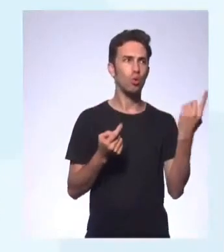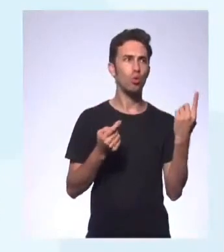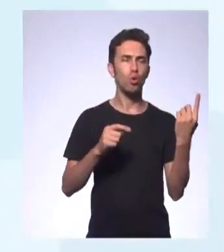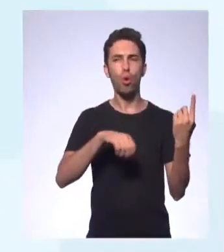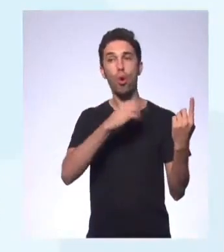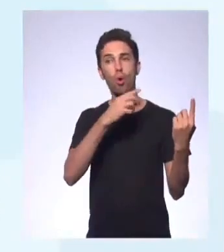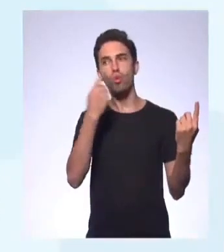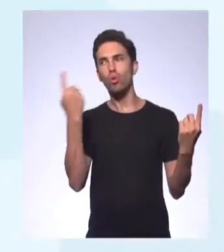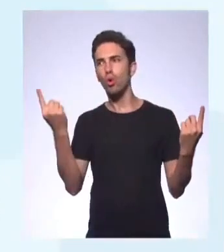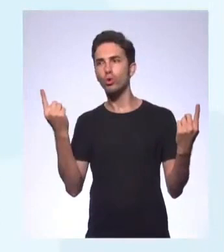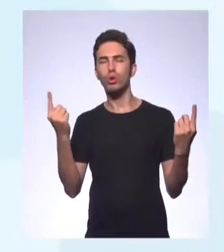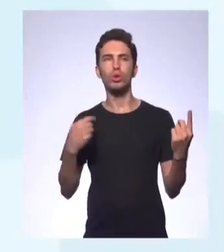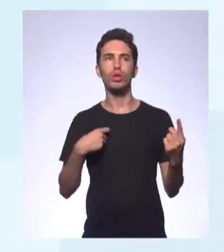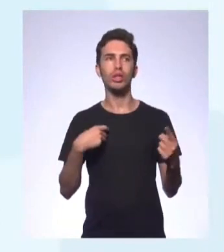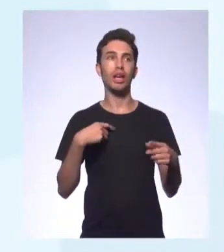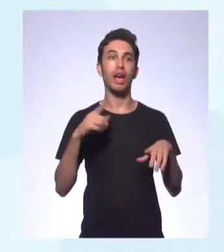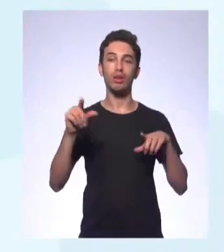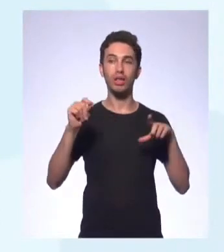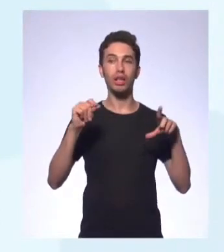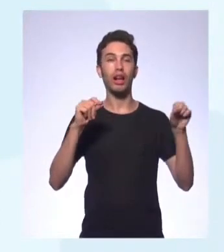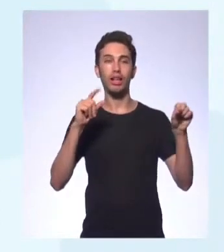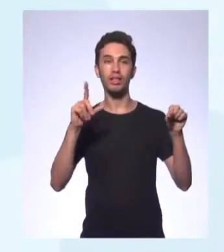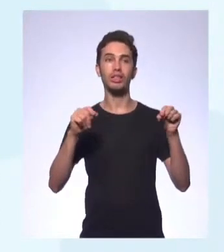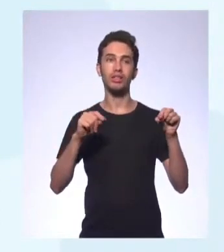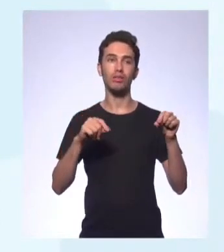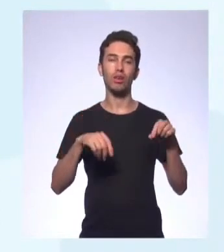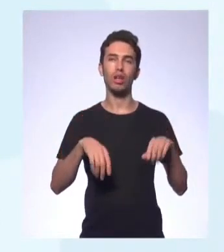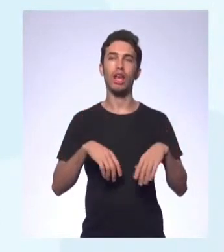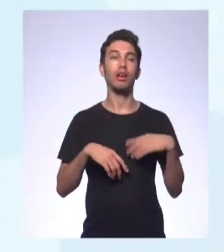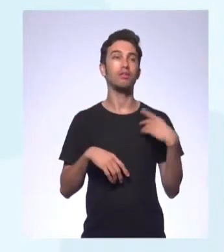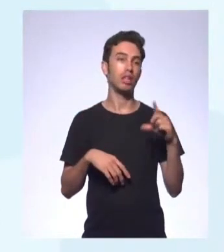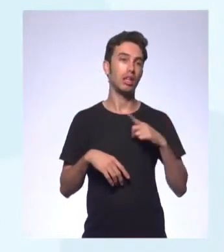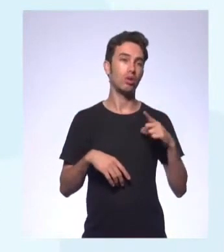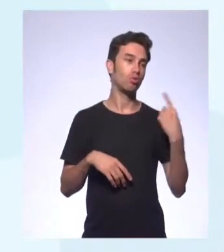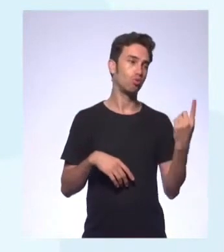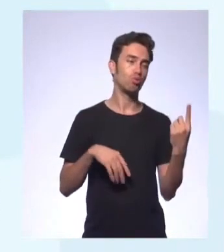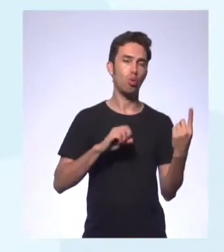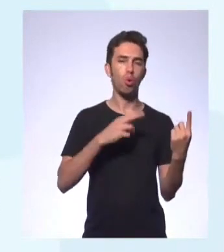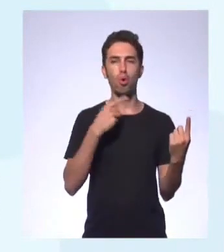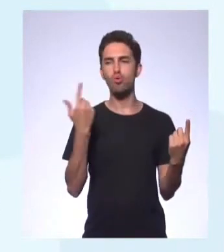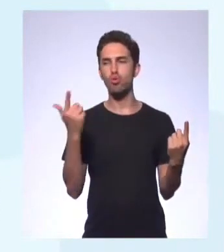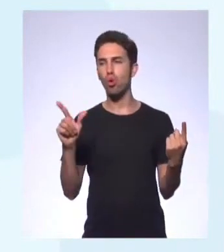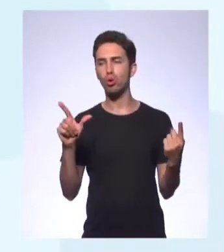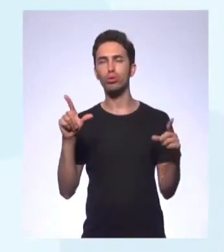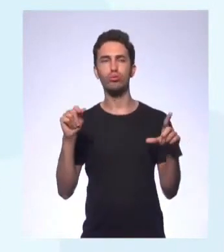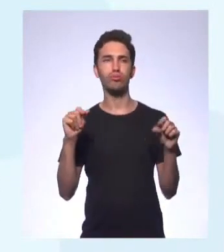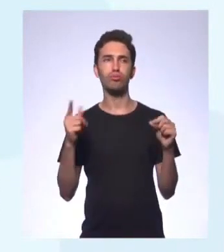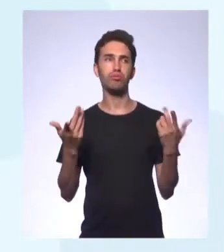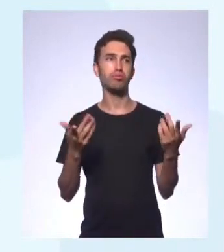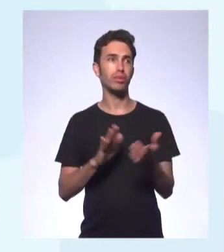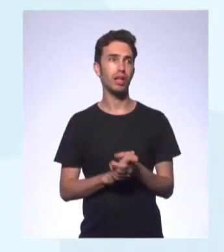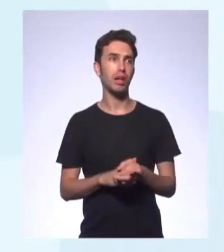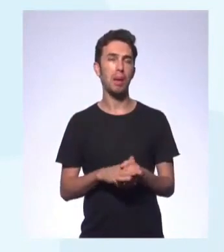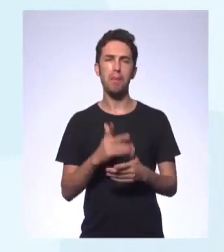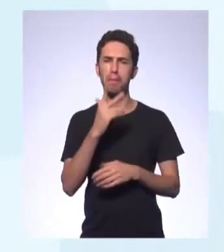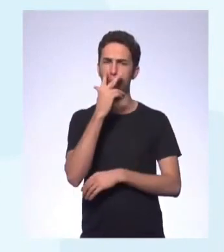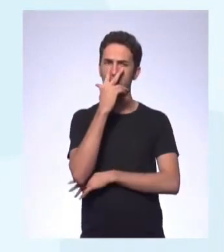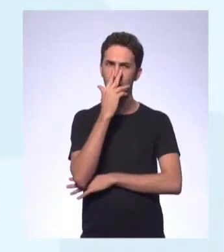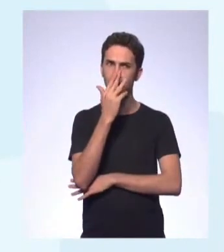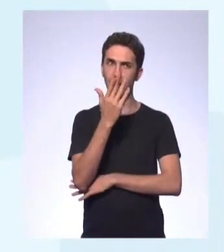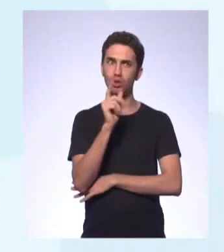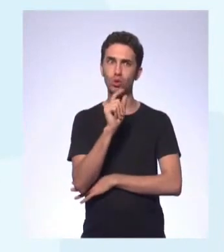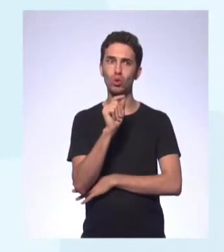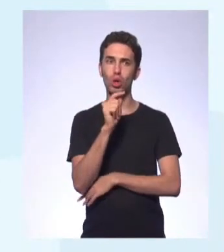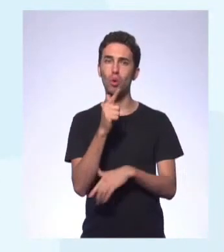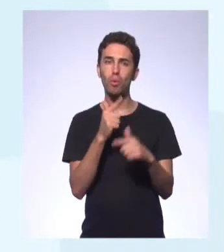Seria alternativa. Eu tenho uma alternativa ou outra alternativa. Aparentemente, né, qual é o